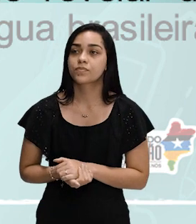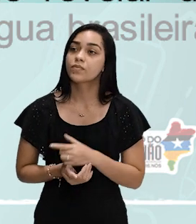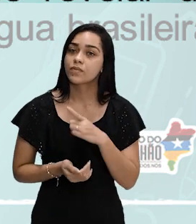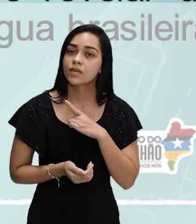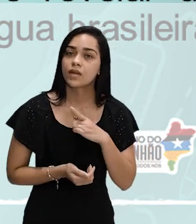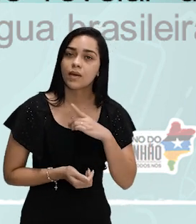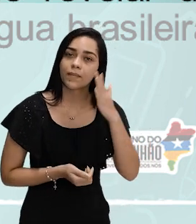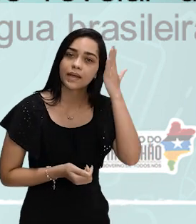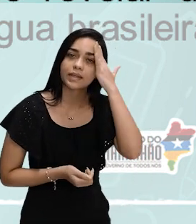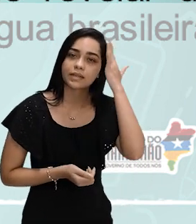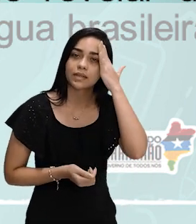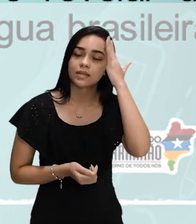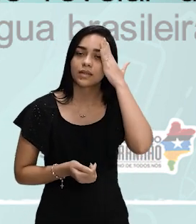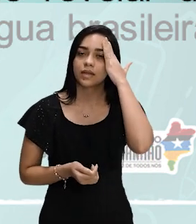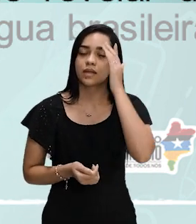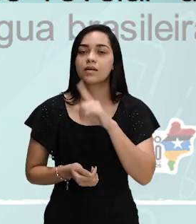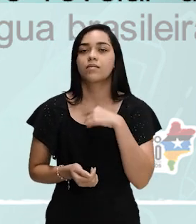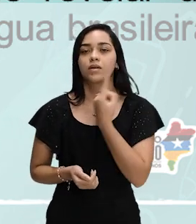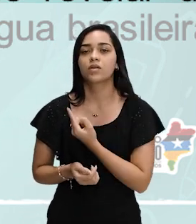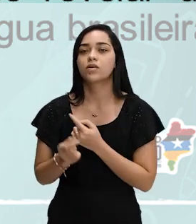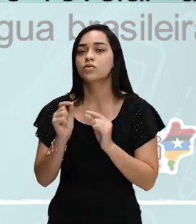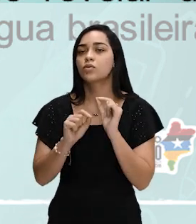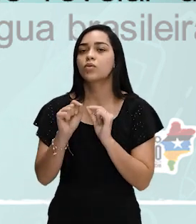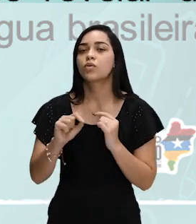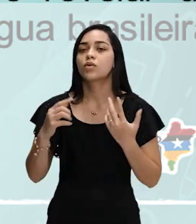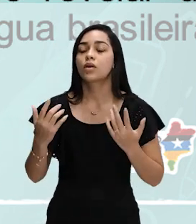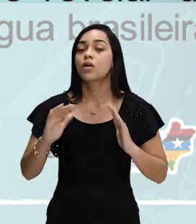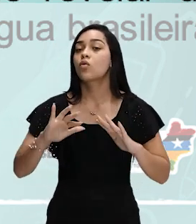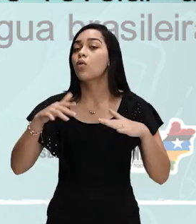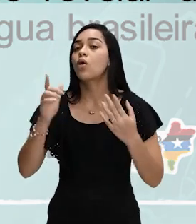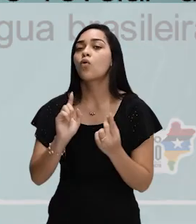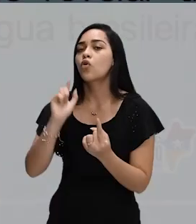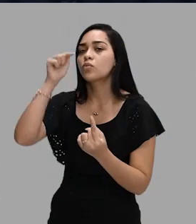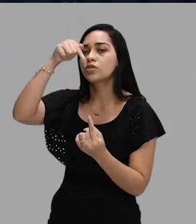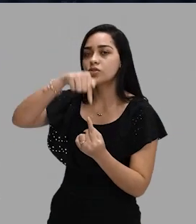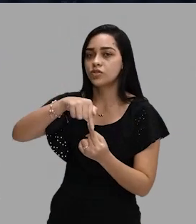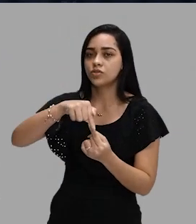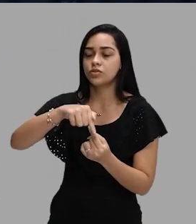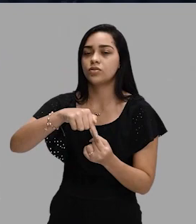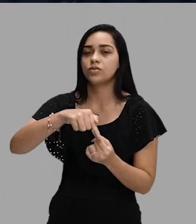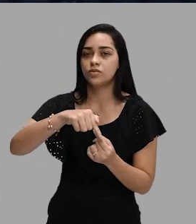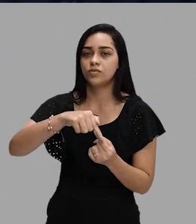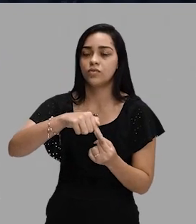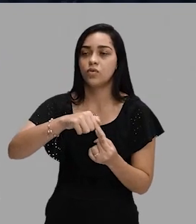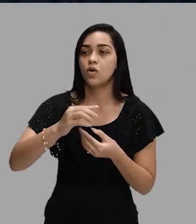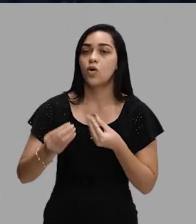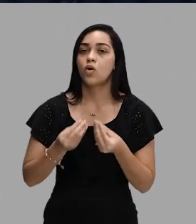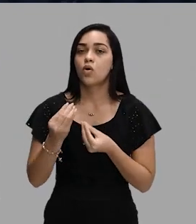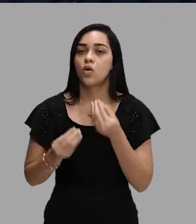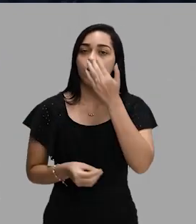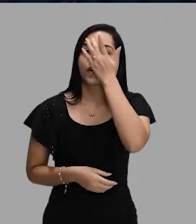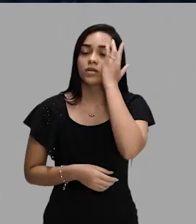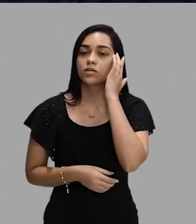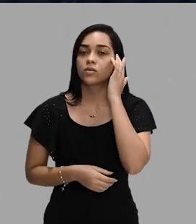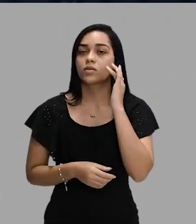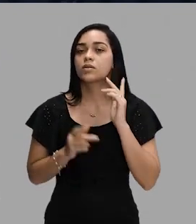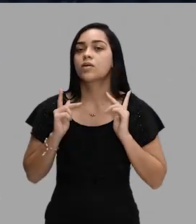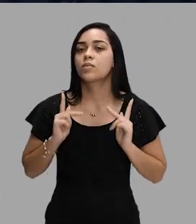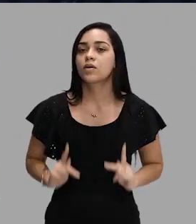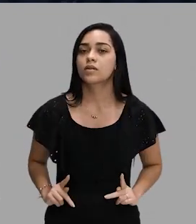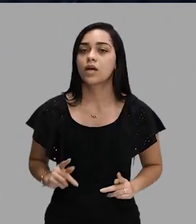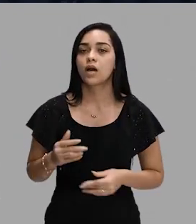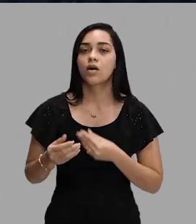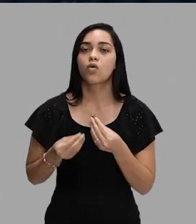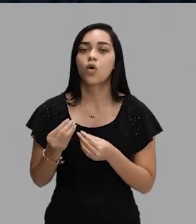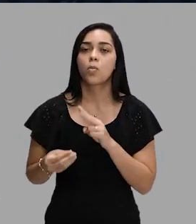para entender, já deu para a gente se familiarizar qual é o objetivo do romance indianista, como que os autores vão se comportar, como